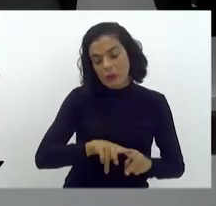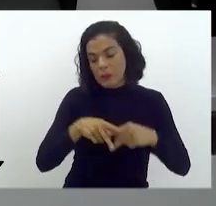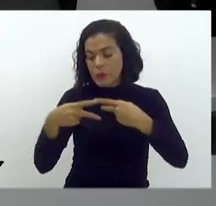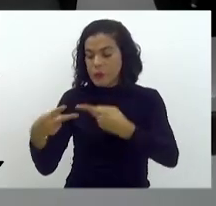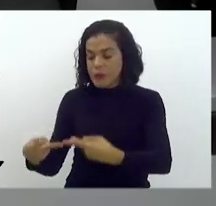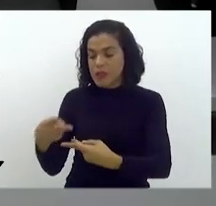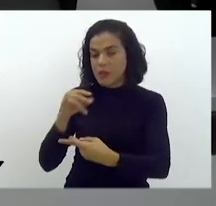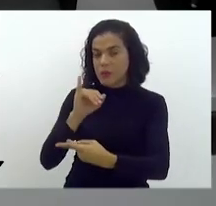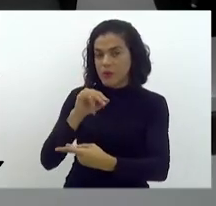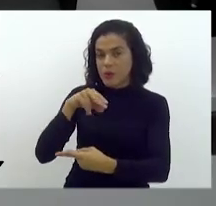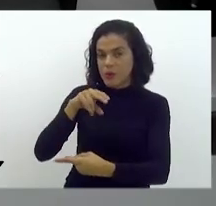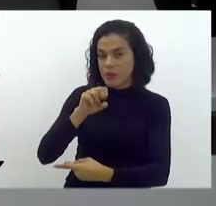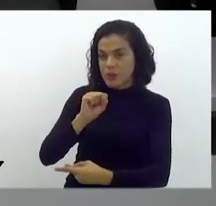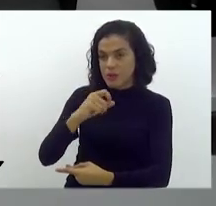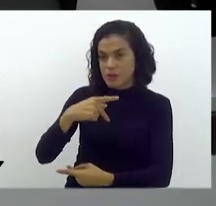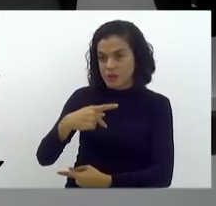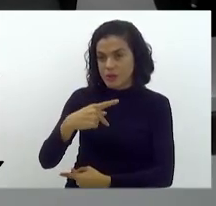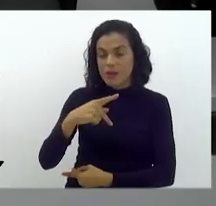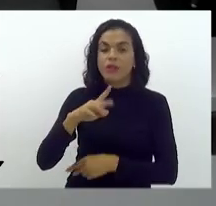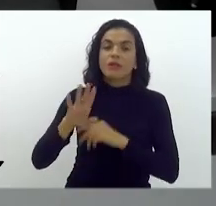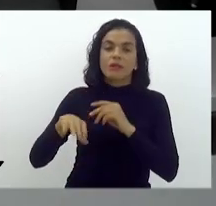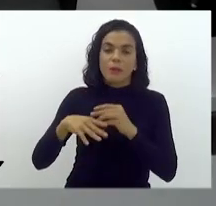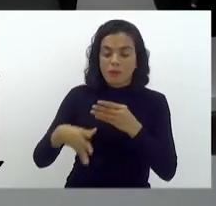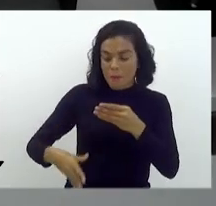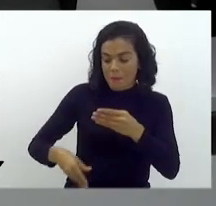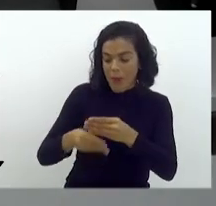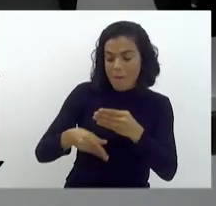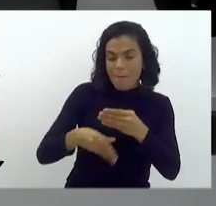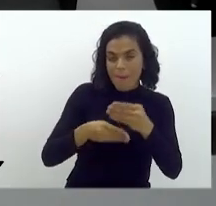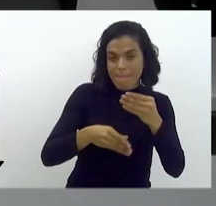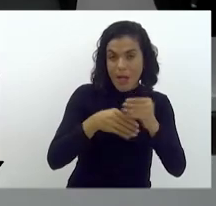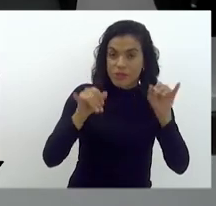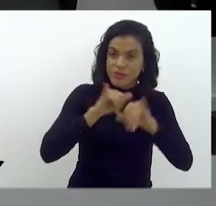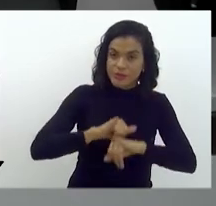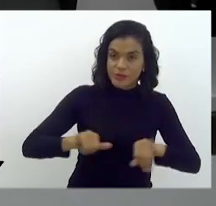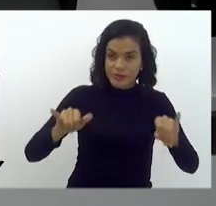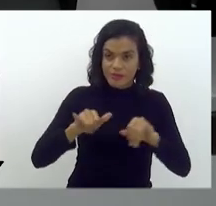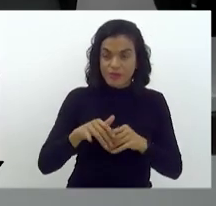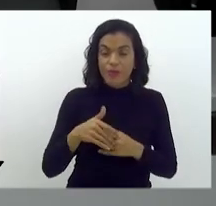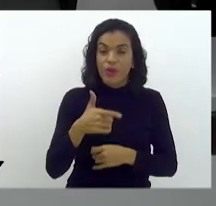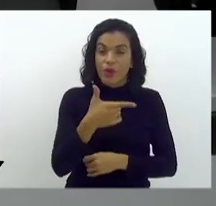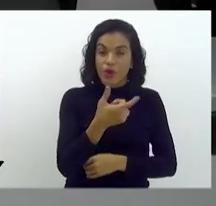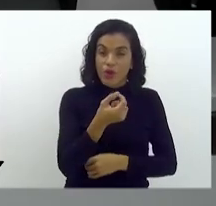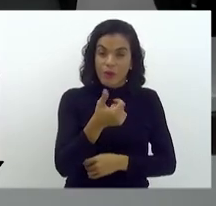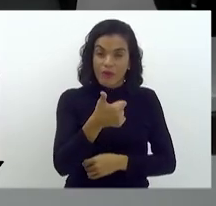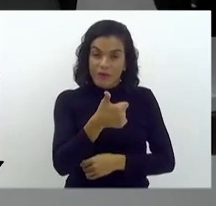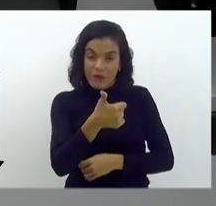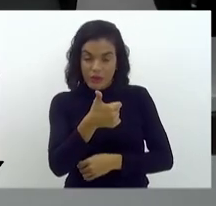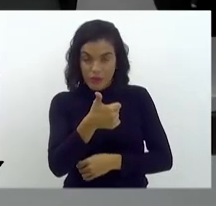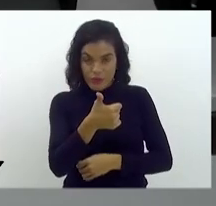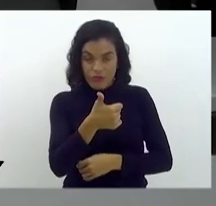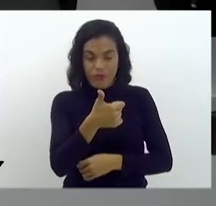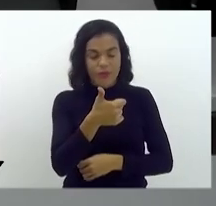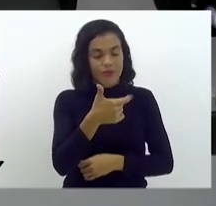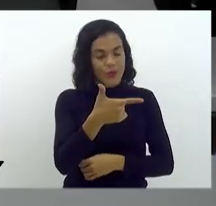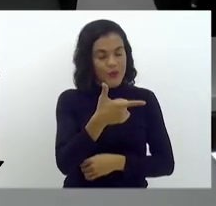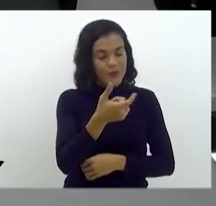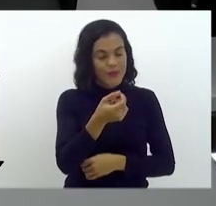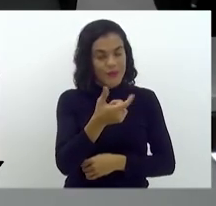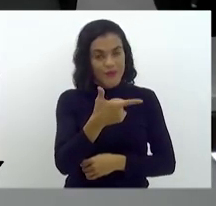Insper depois consolida esses dados e divulga então em 2021 basicamente são